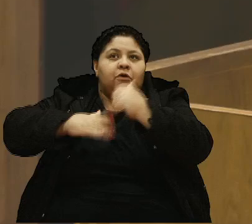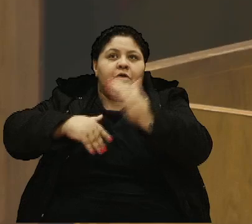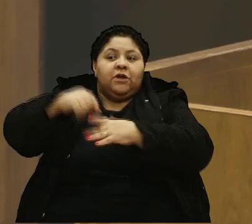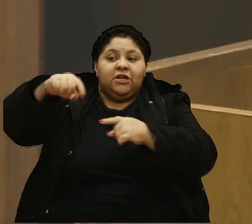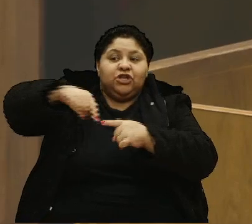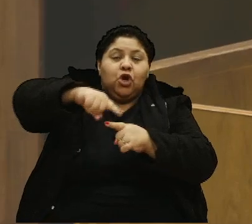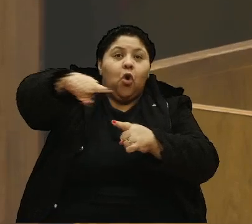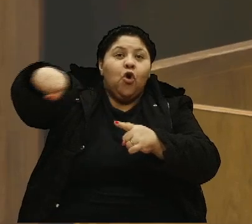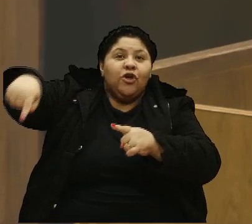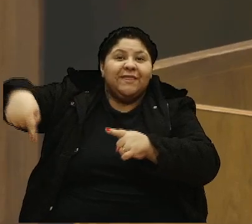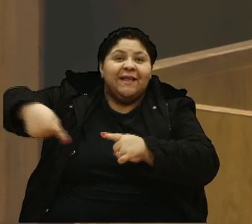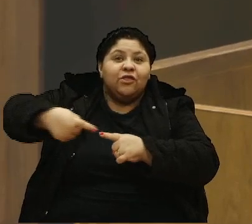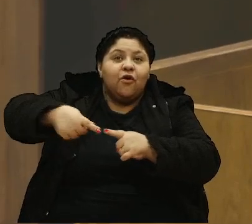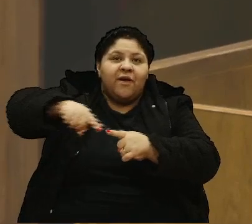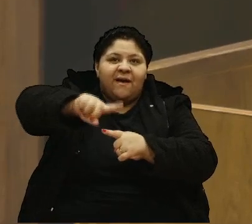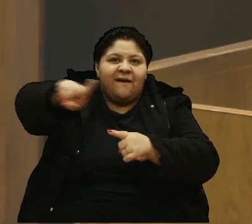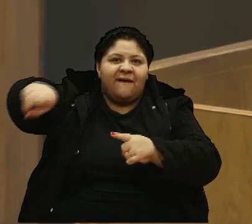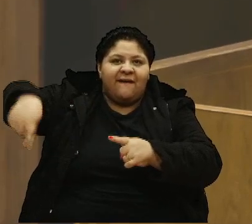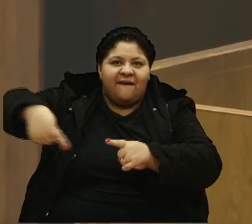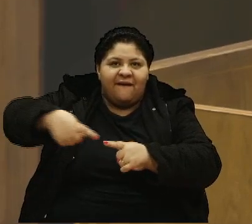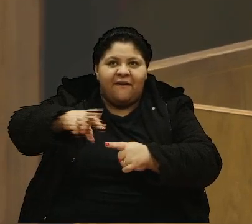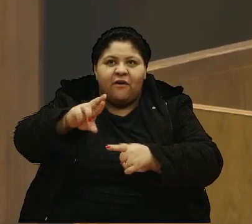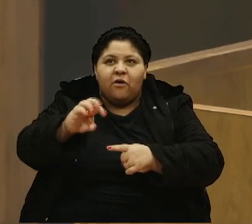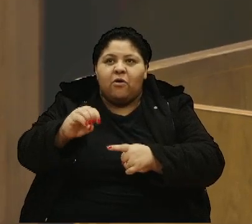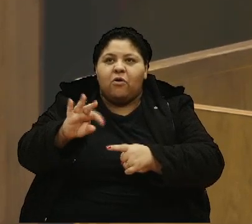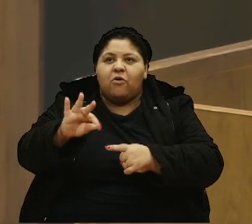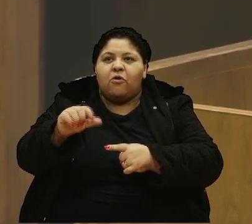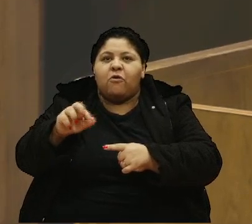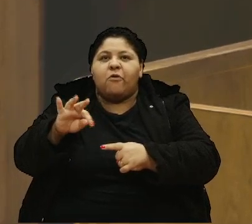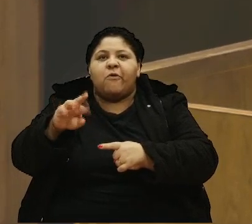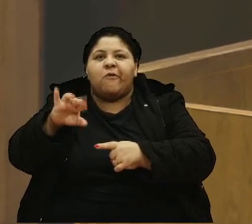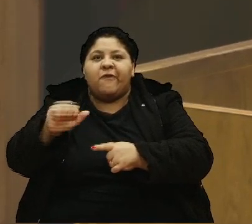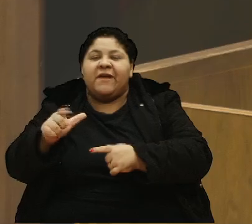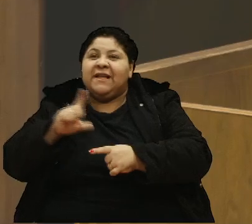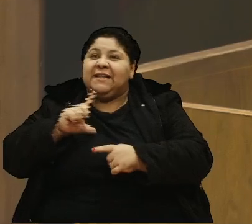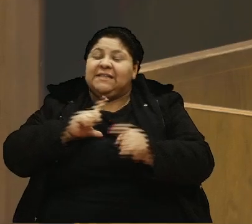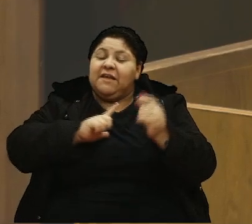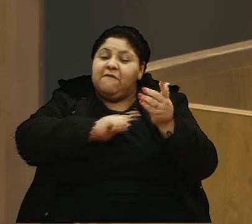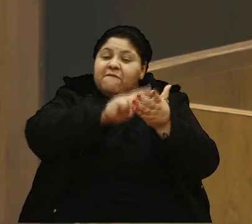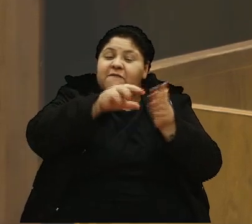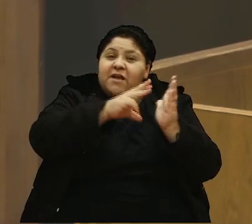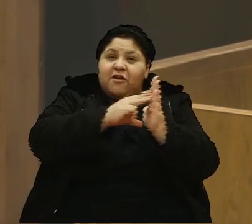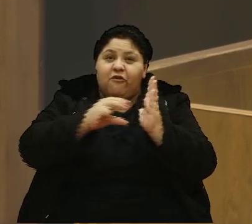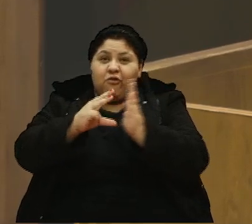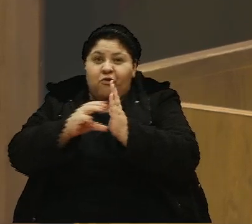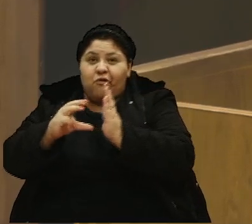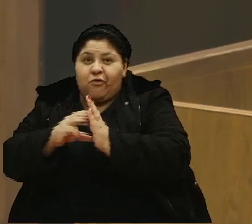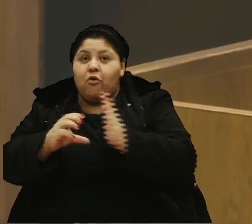rotatórias. Para quem não sabe, existem diversos modelos de rotatória. O